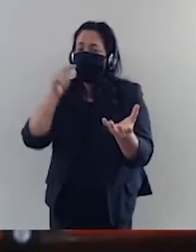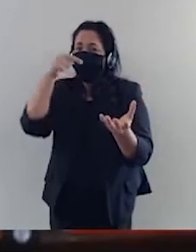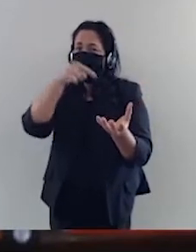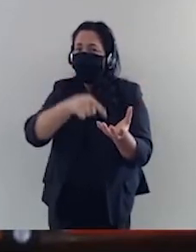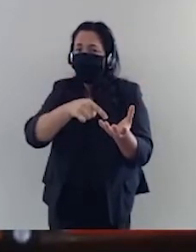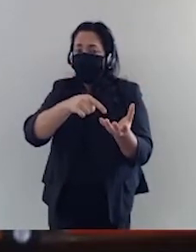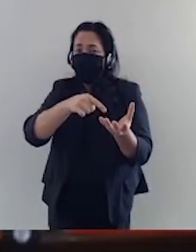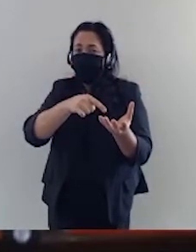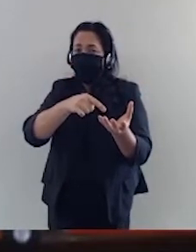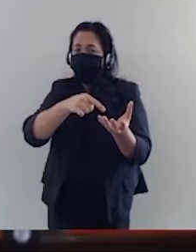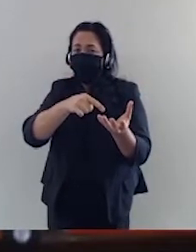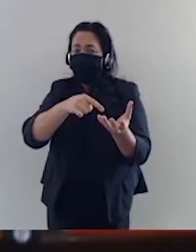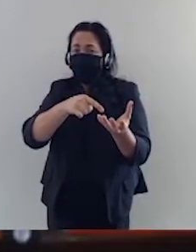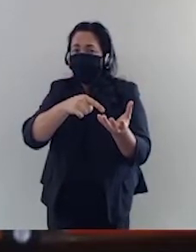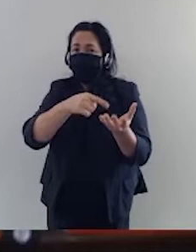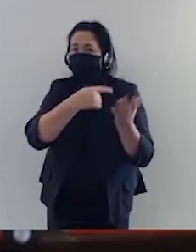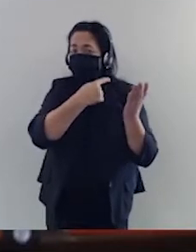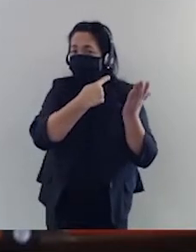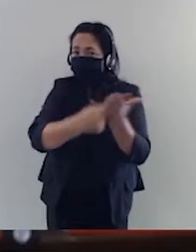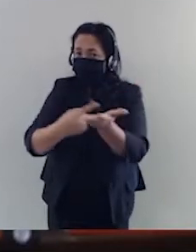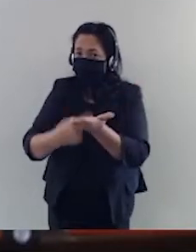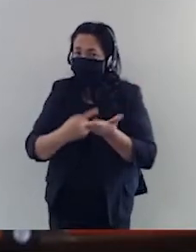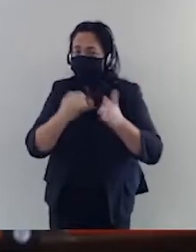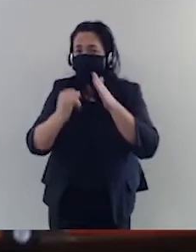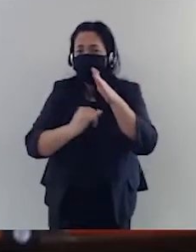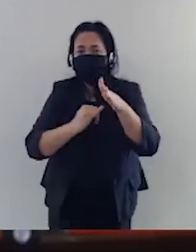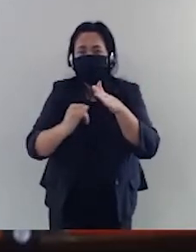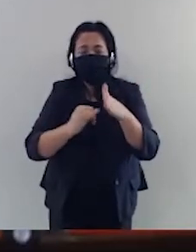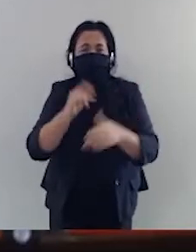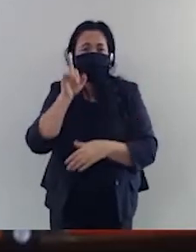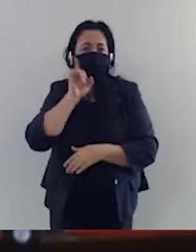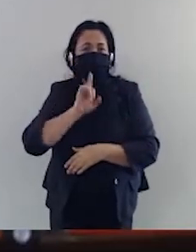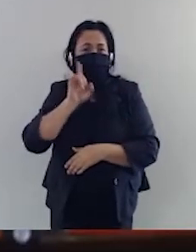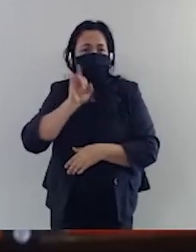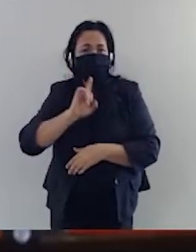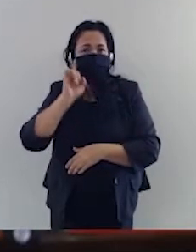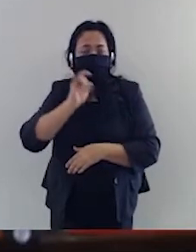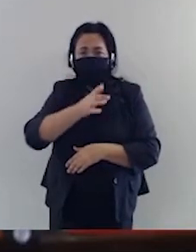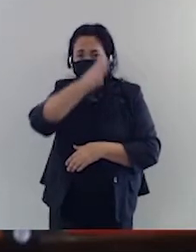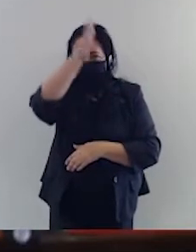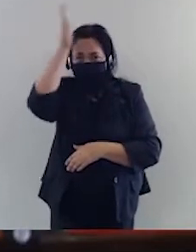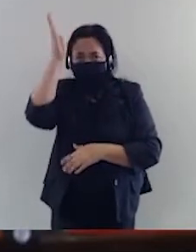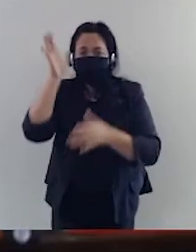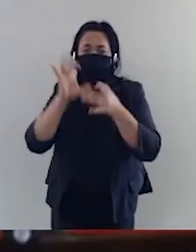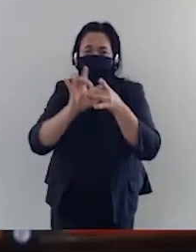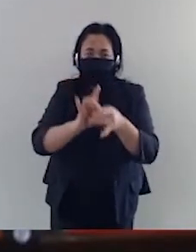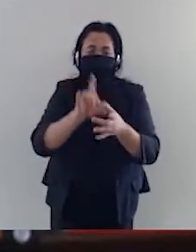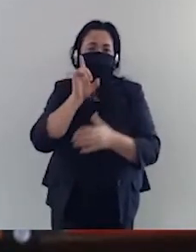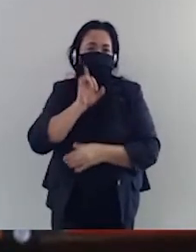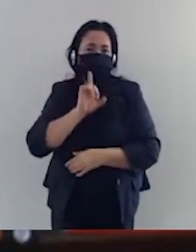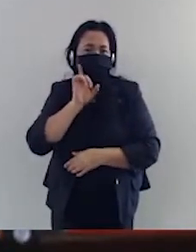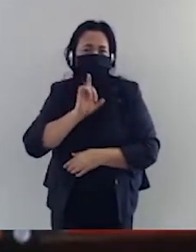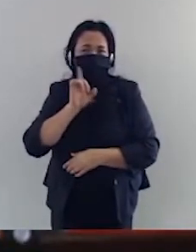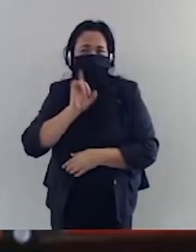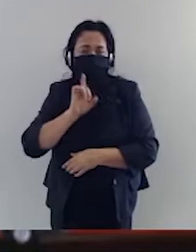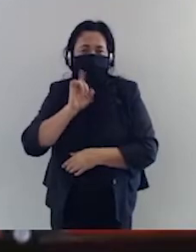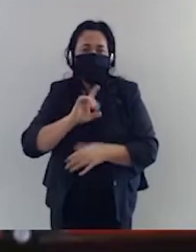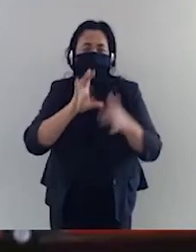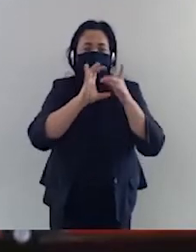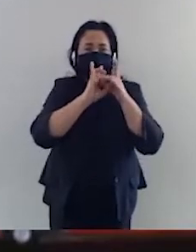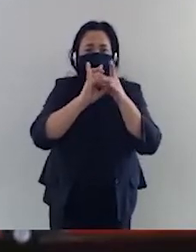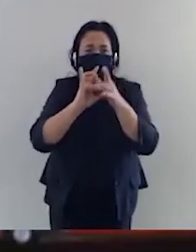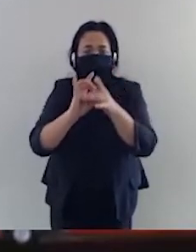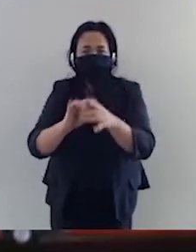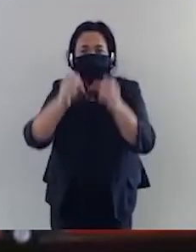houvesse o comprometimento das instituições americanas, republicanas americanas. O quadro que ele descreveu, o